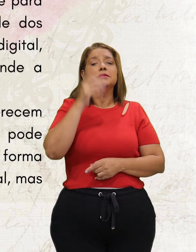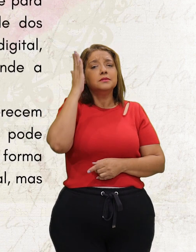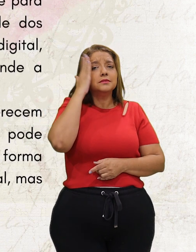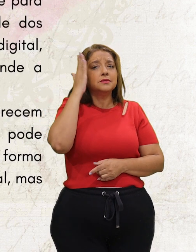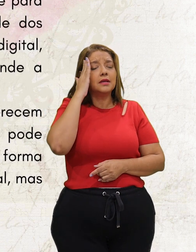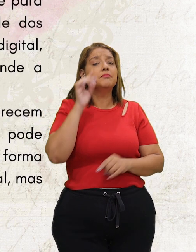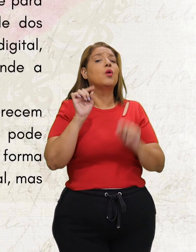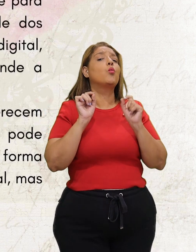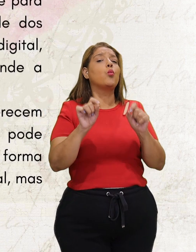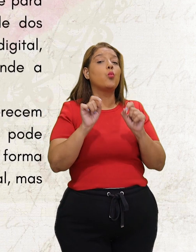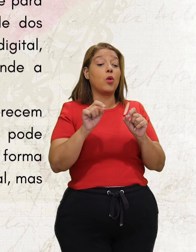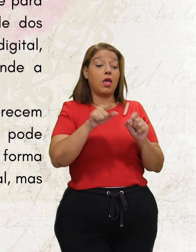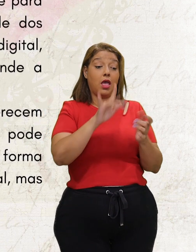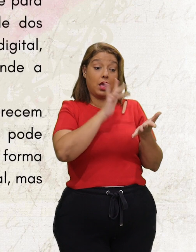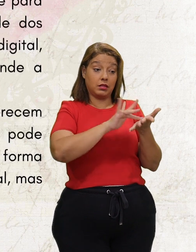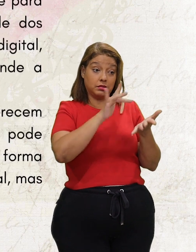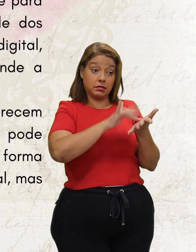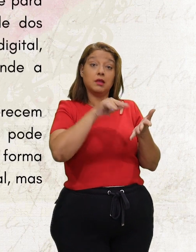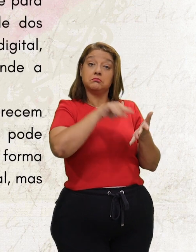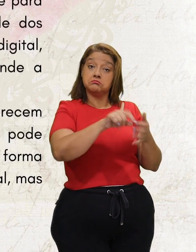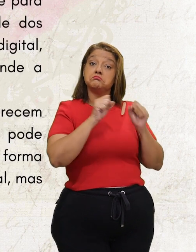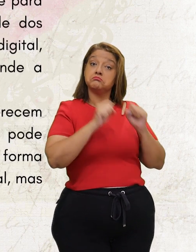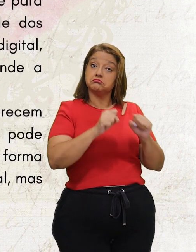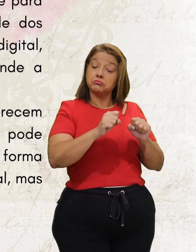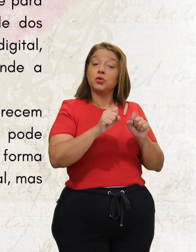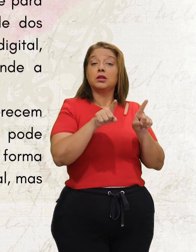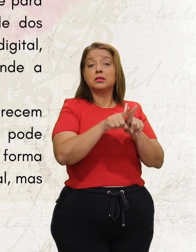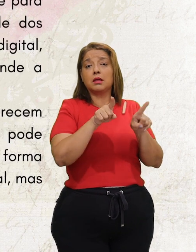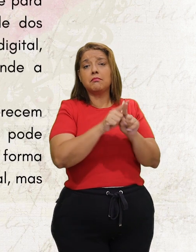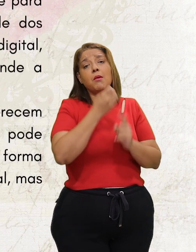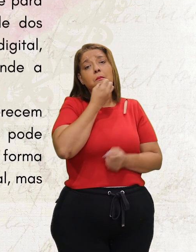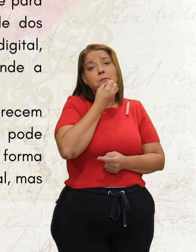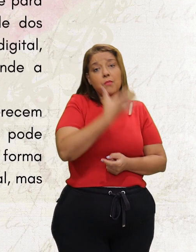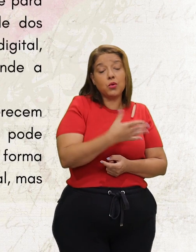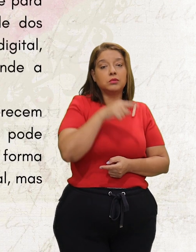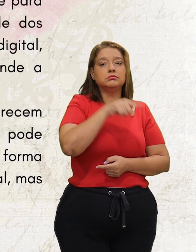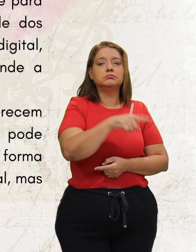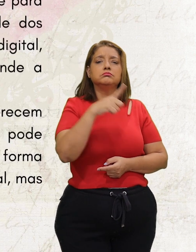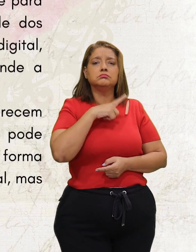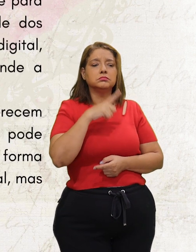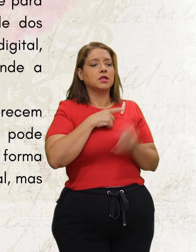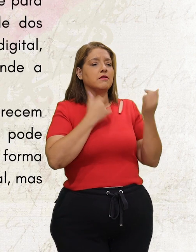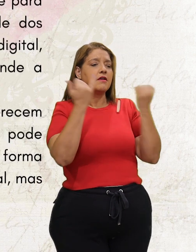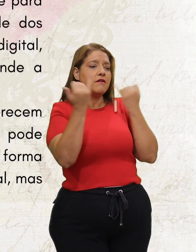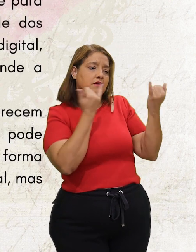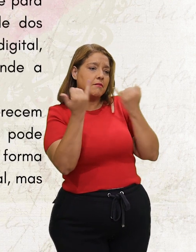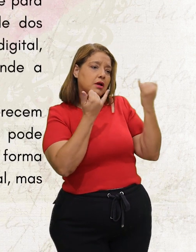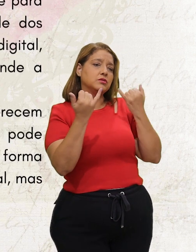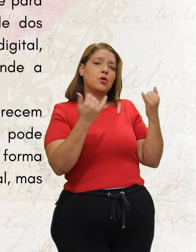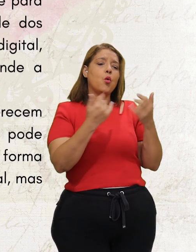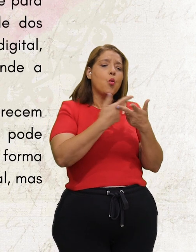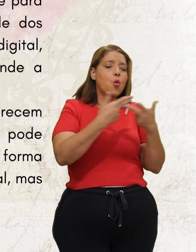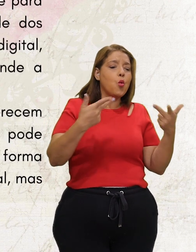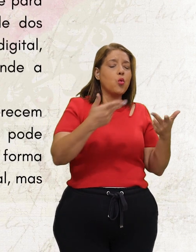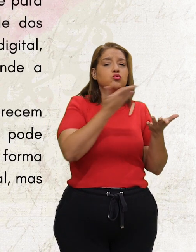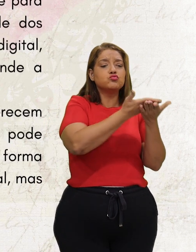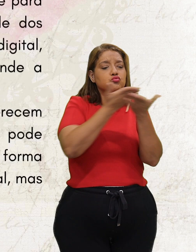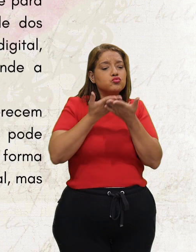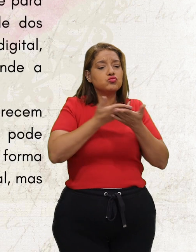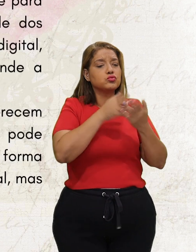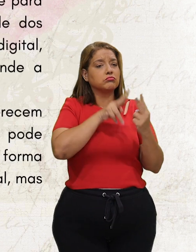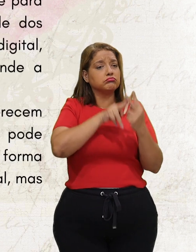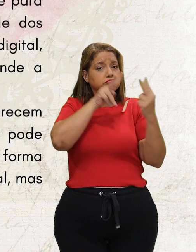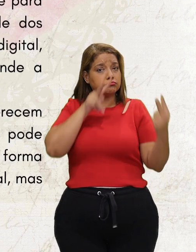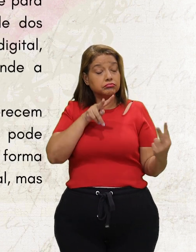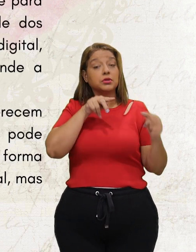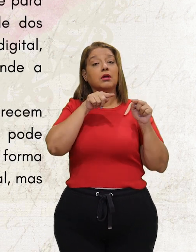importante reconhecer que as telas também oferecem benefícios. O acesso às informações e a recursos educacionais online